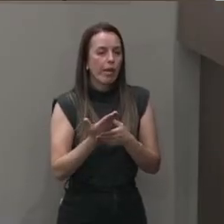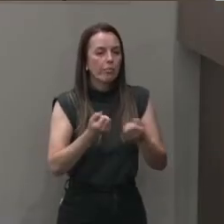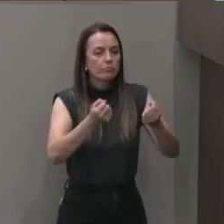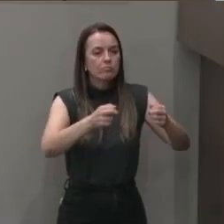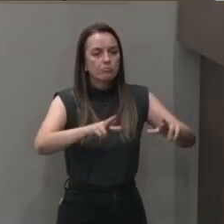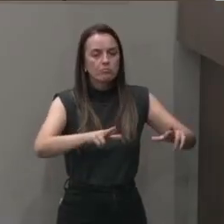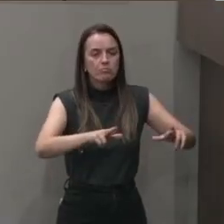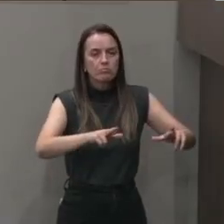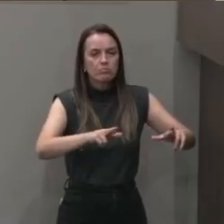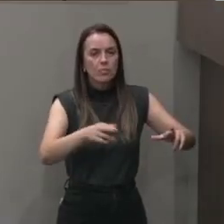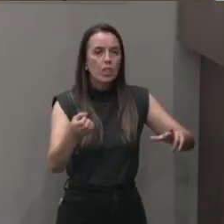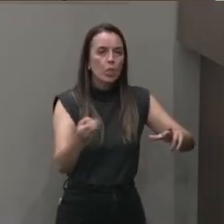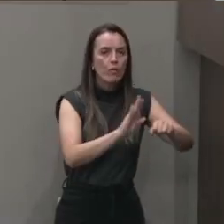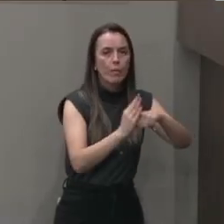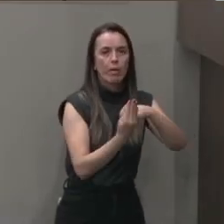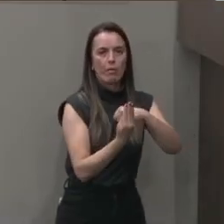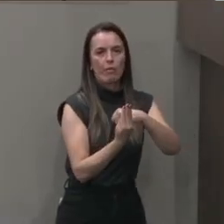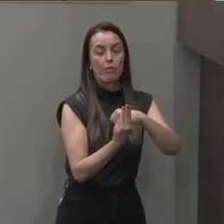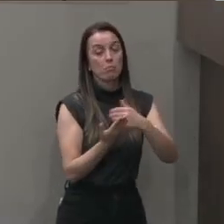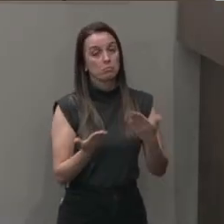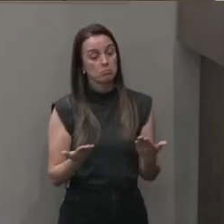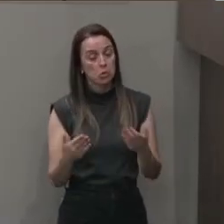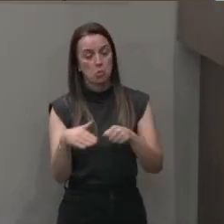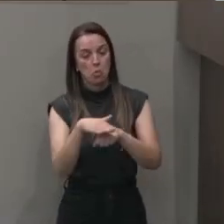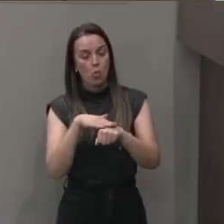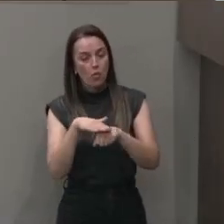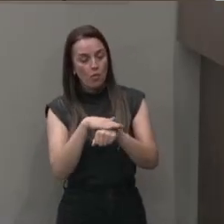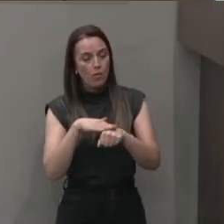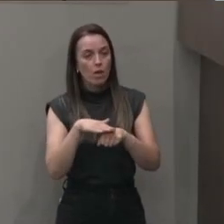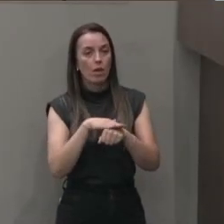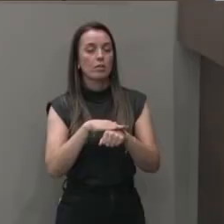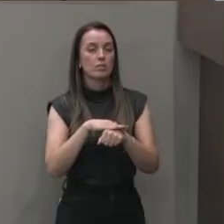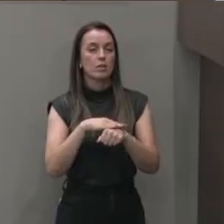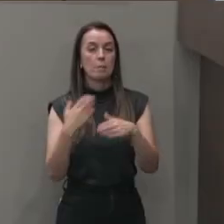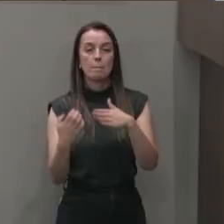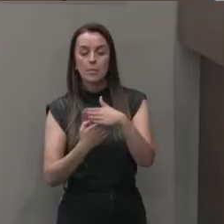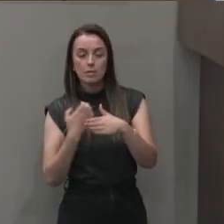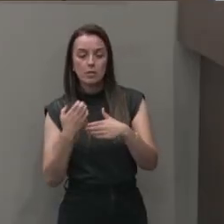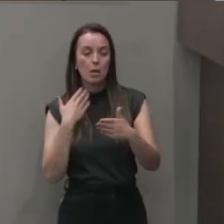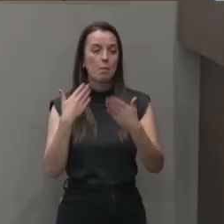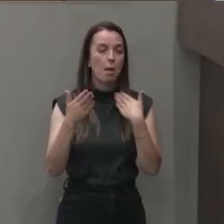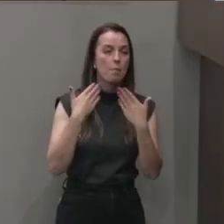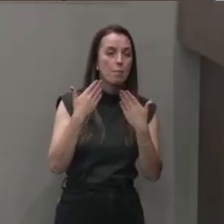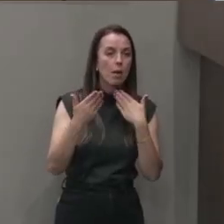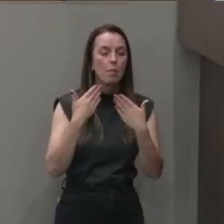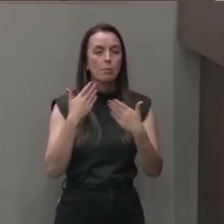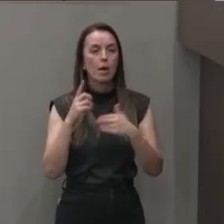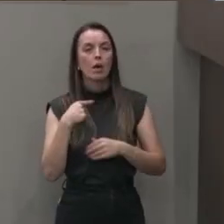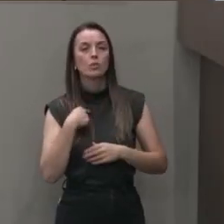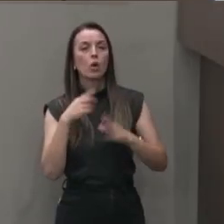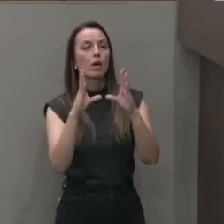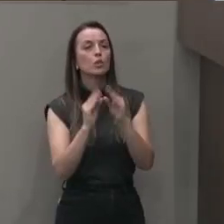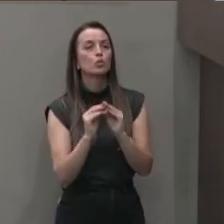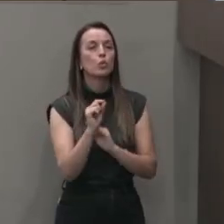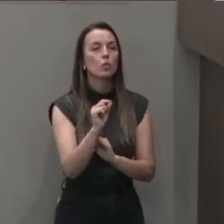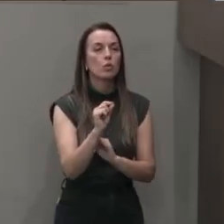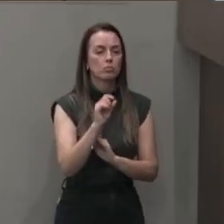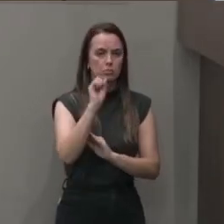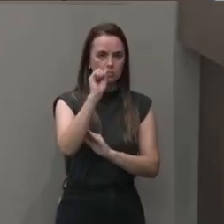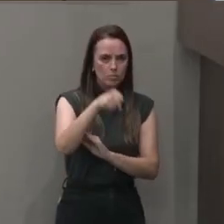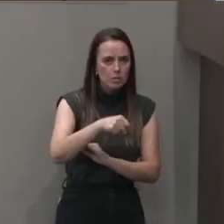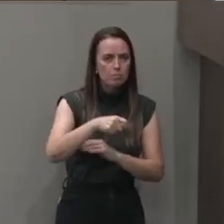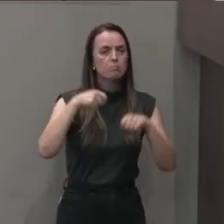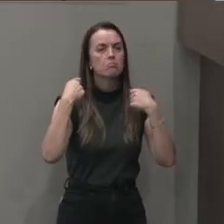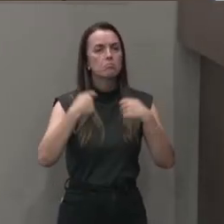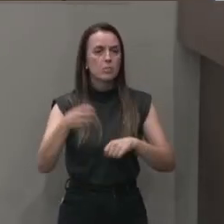com o executivo, em conversa com os empresários, a que conclusão que nós chegamos? Sim, vamos precisar de